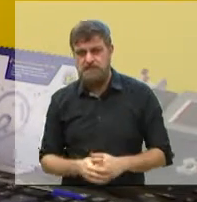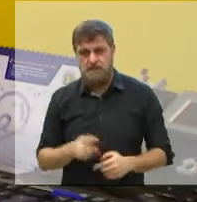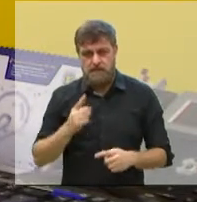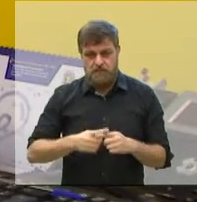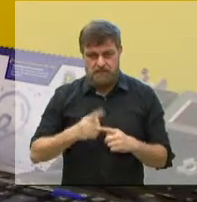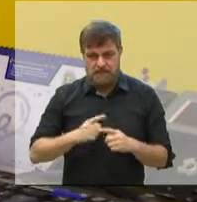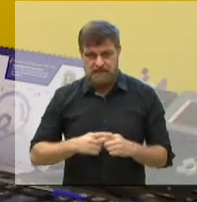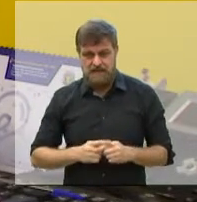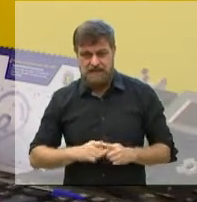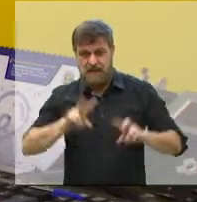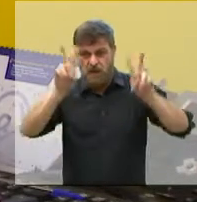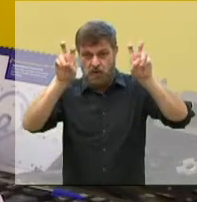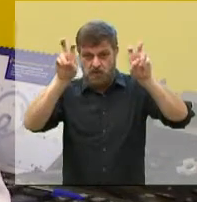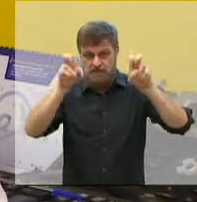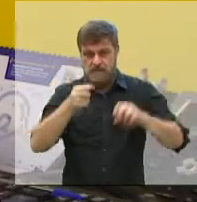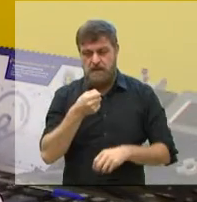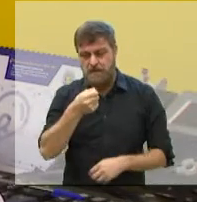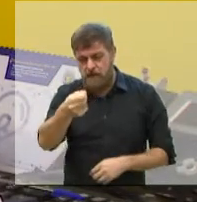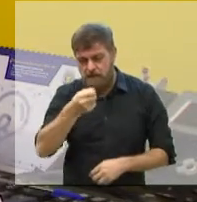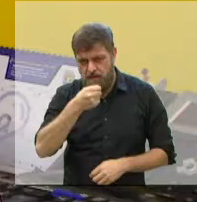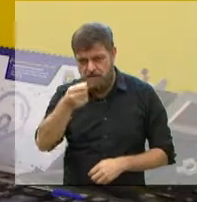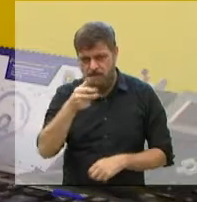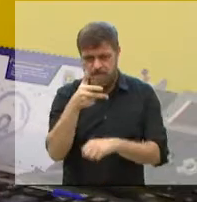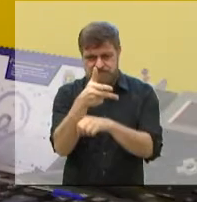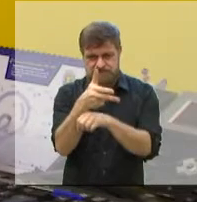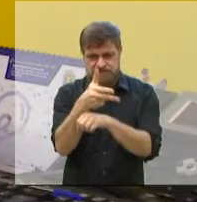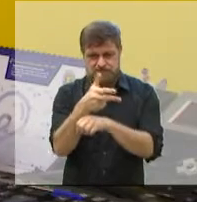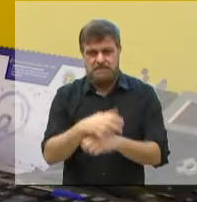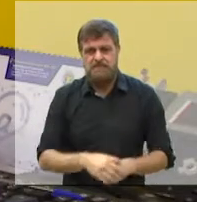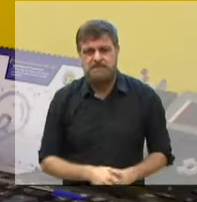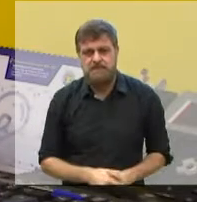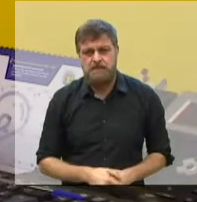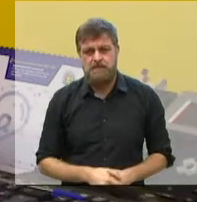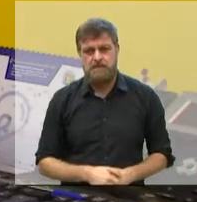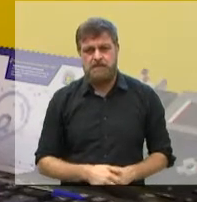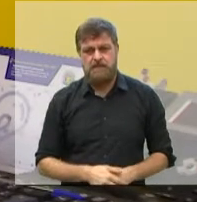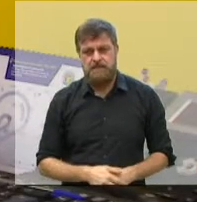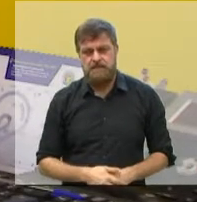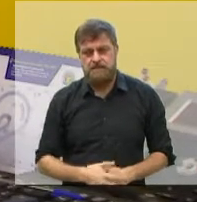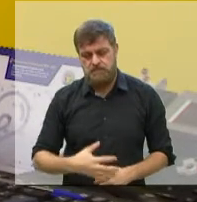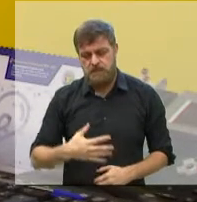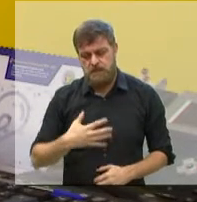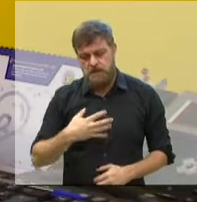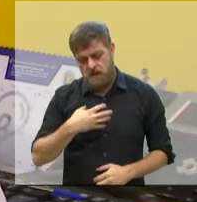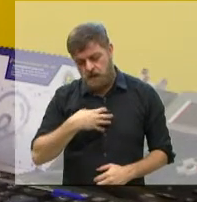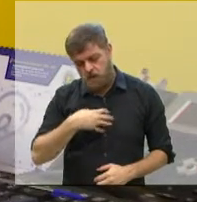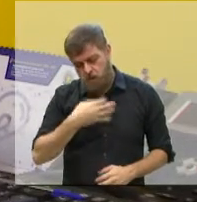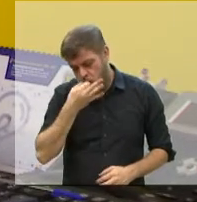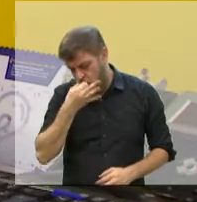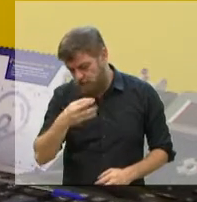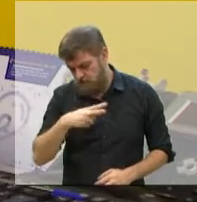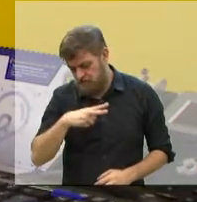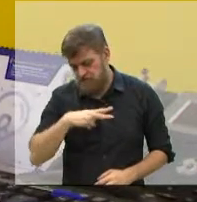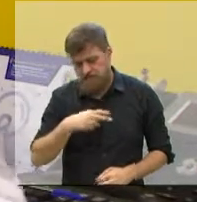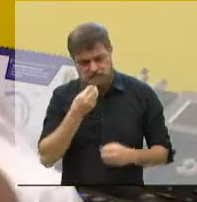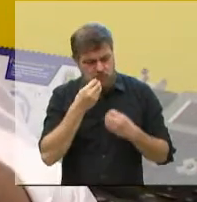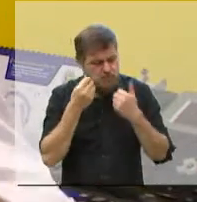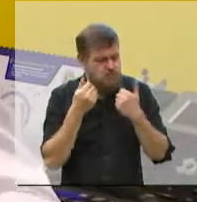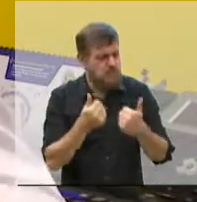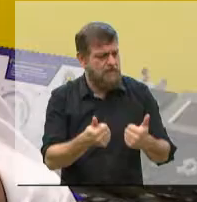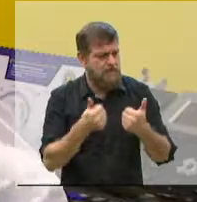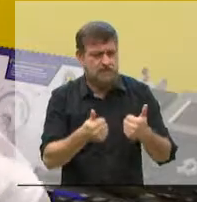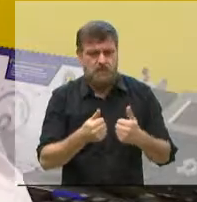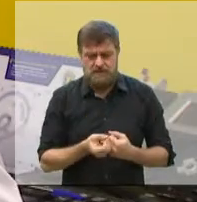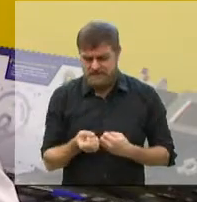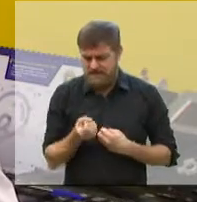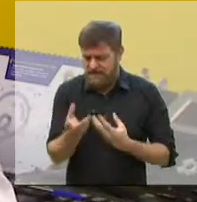as matérias que vocês fazem aí, na minha concepção, na minha visão, é muito boa, sabe? São